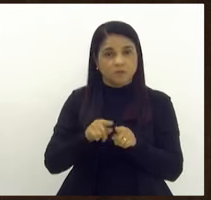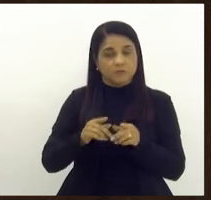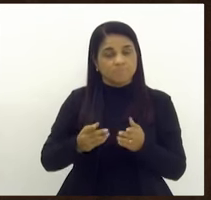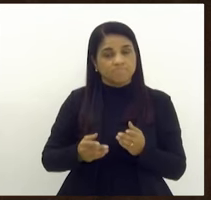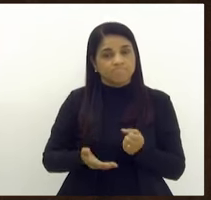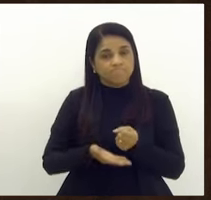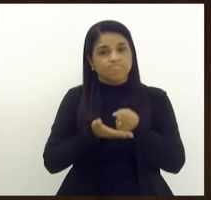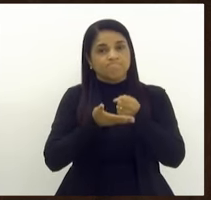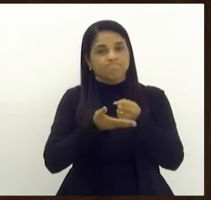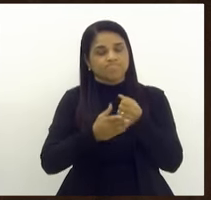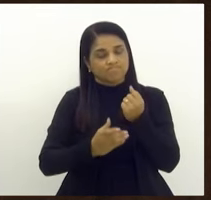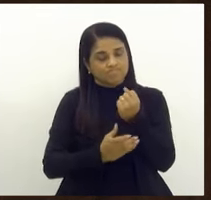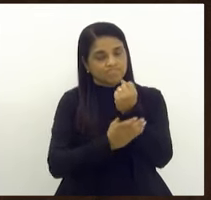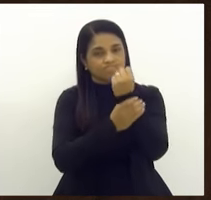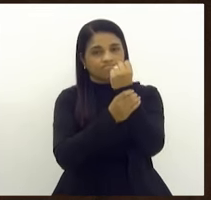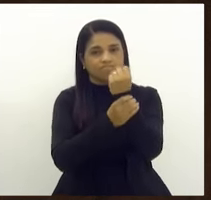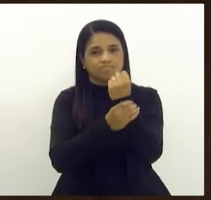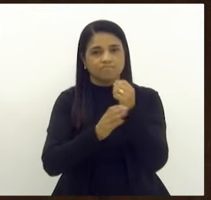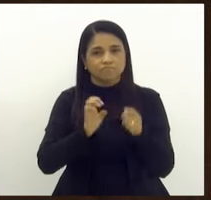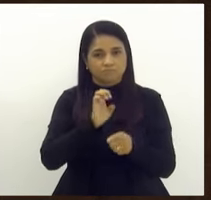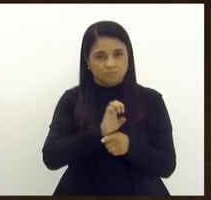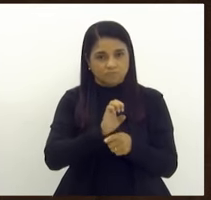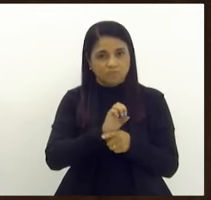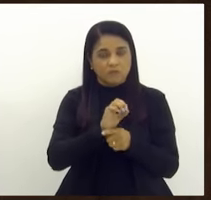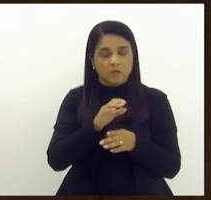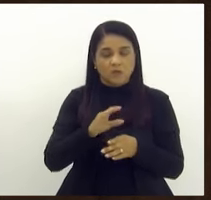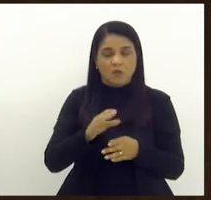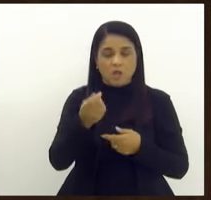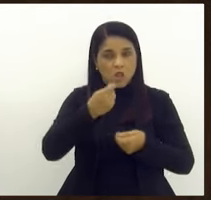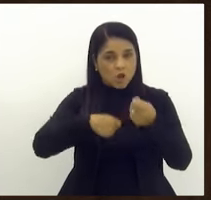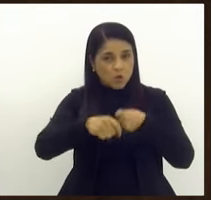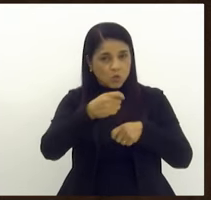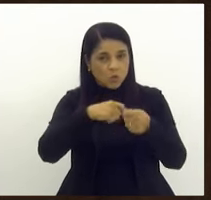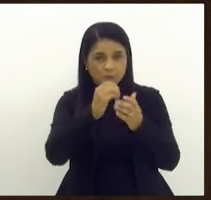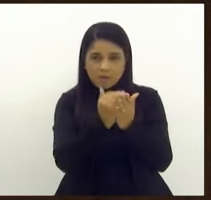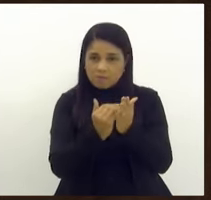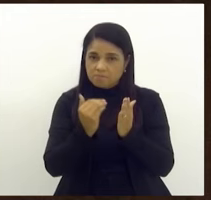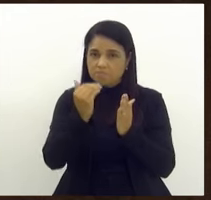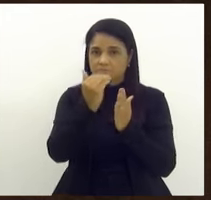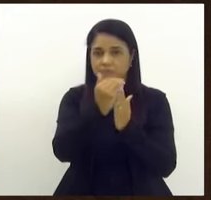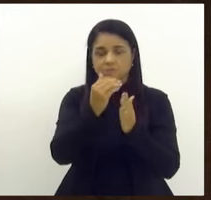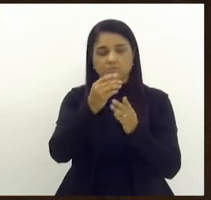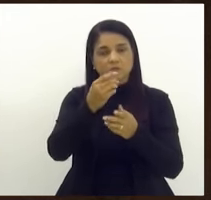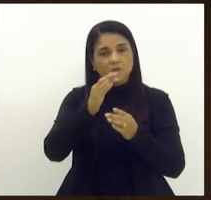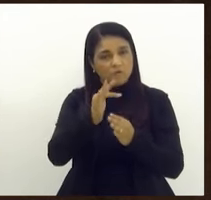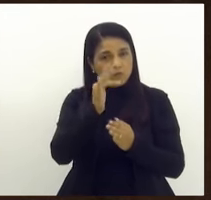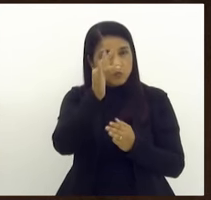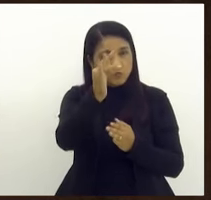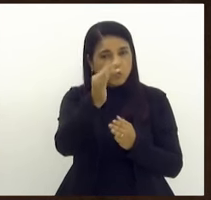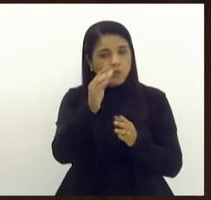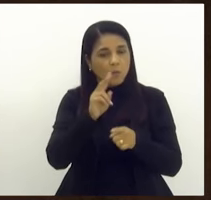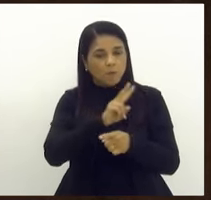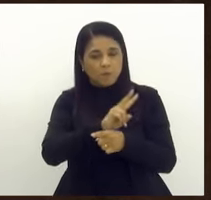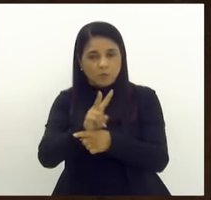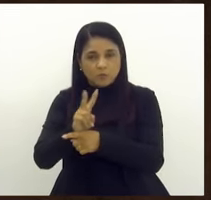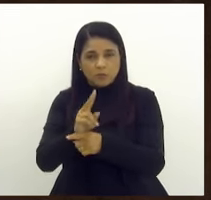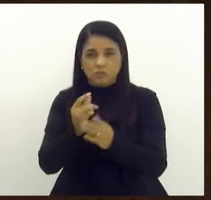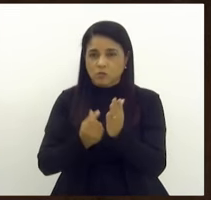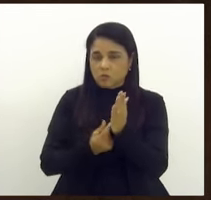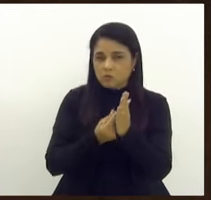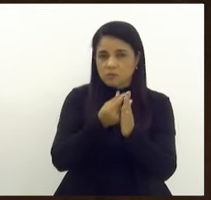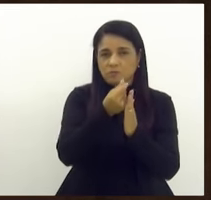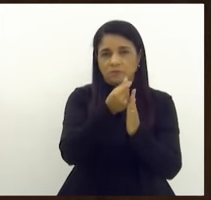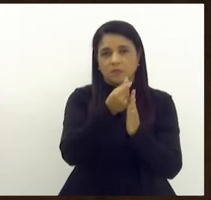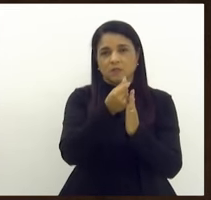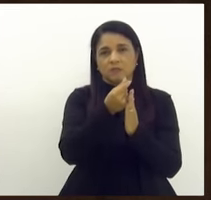estado aumentar a economia para as gerações futuras proteger o orçamento e a economia do excesso de de